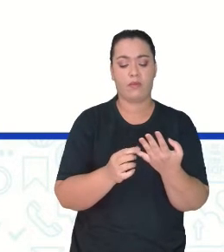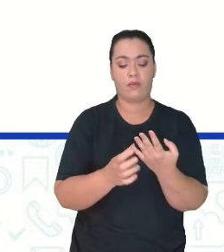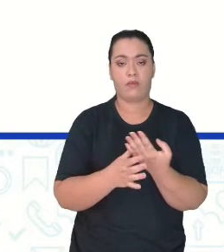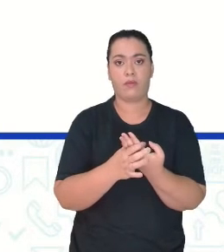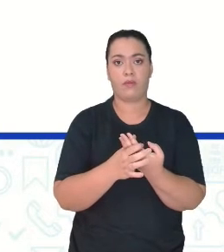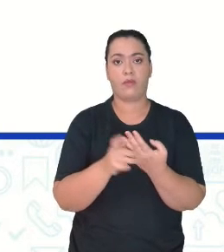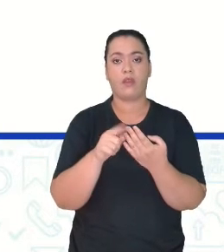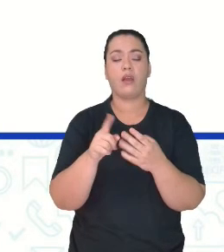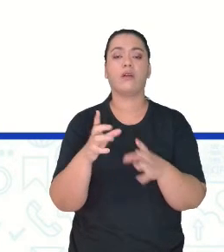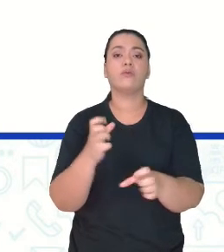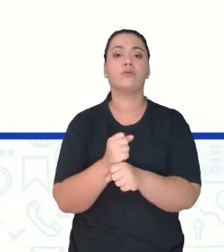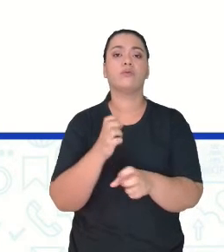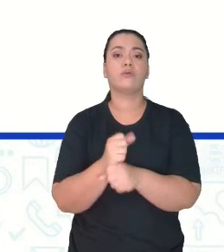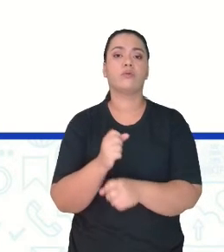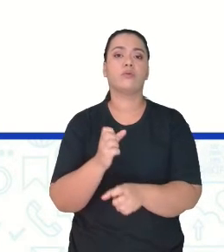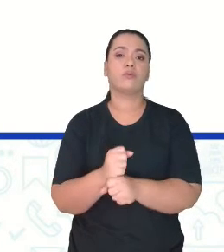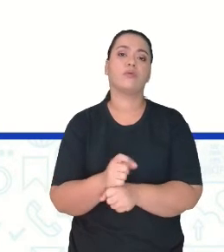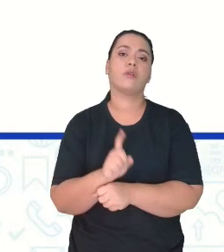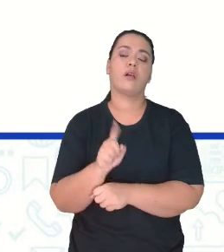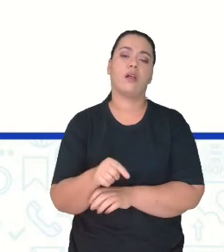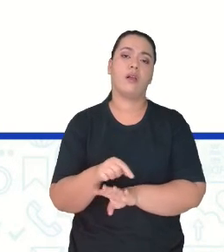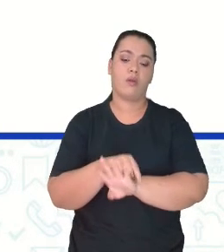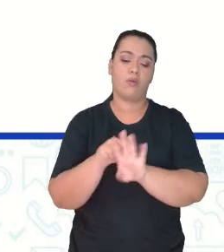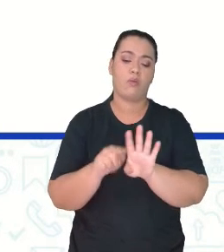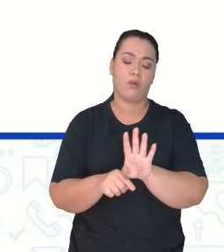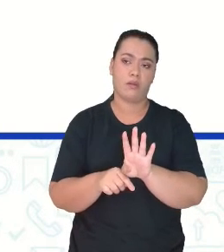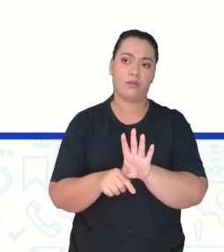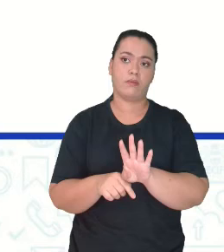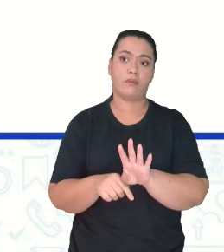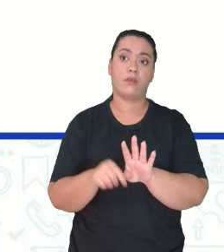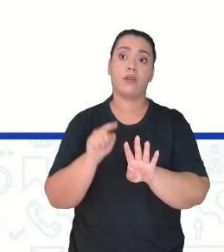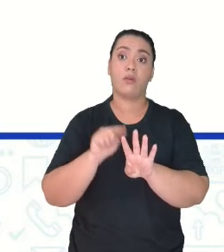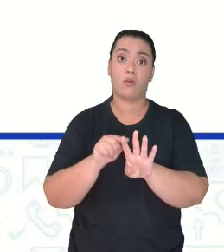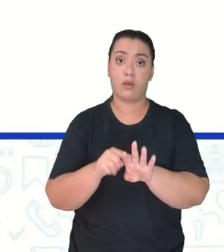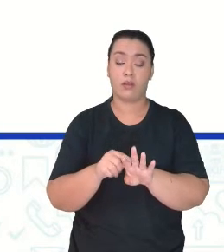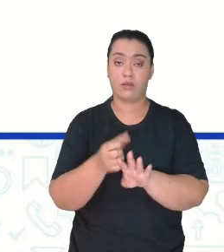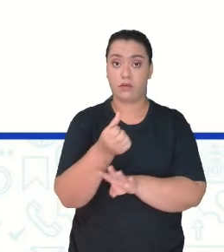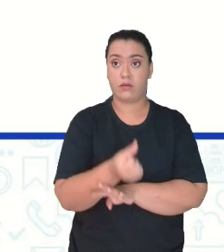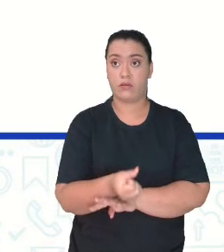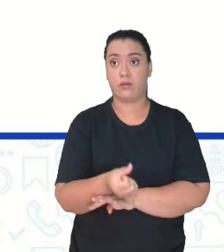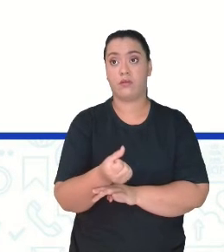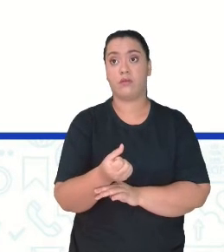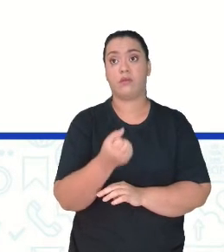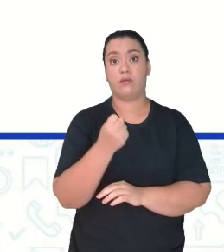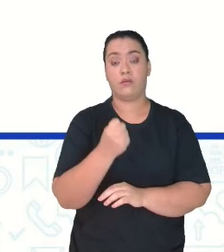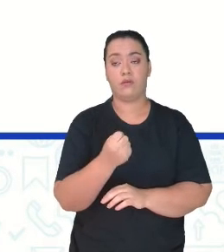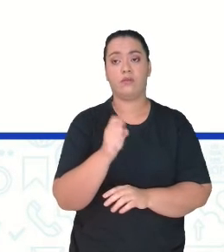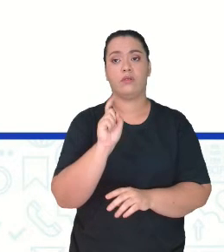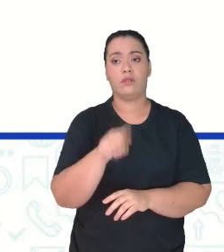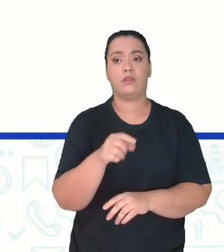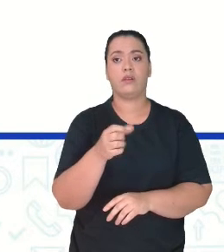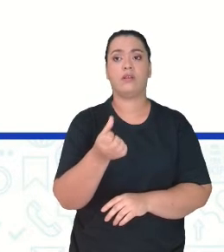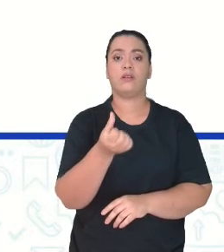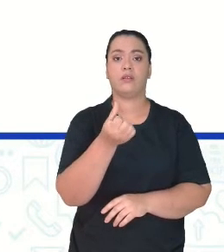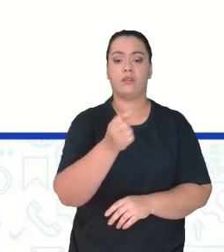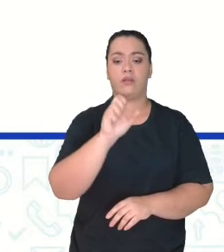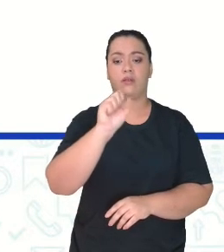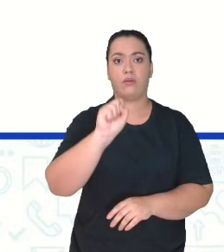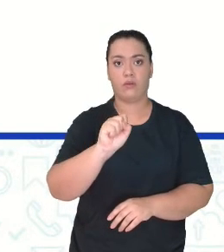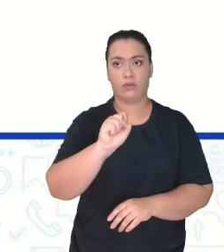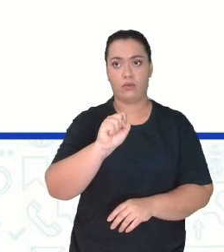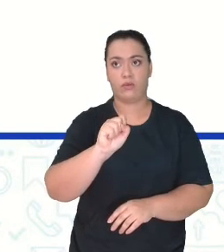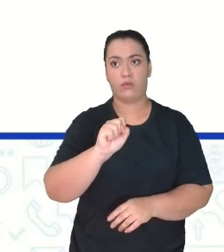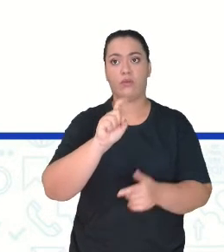caderno, eu tenho um total de 4 partes. E aí eu vou pegar esse 64 e vou dividir em 4 partes